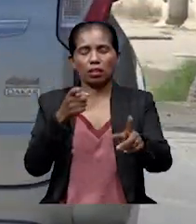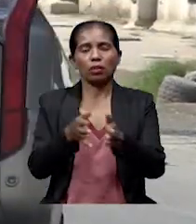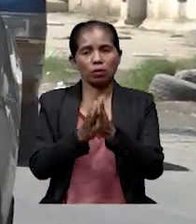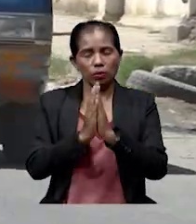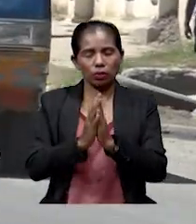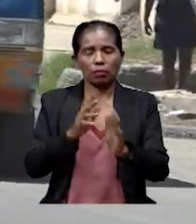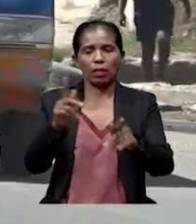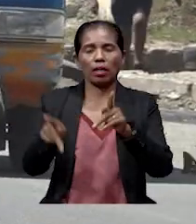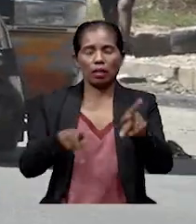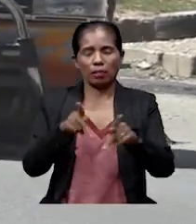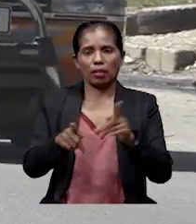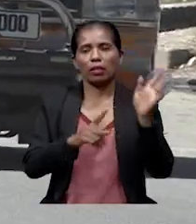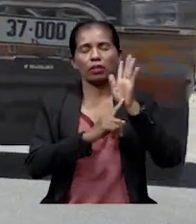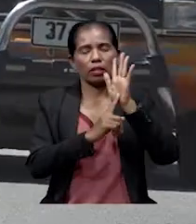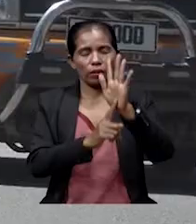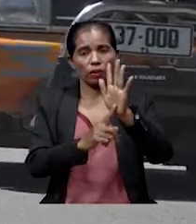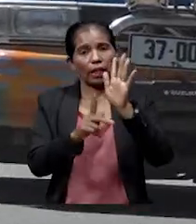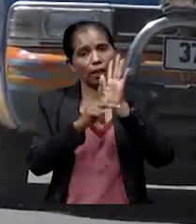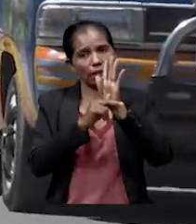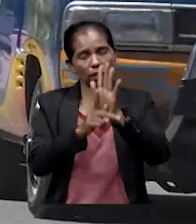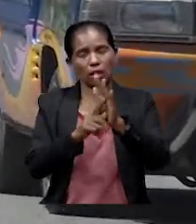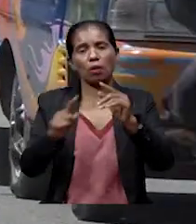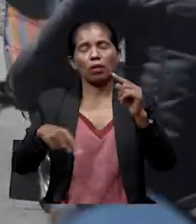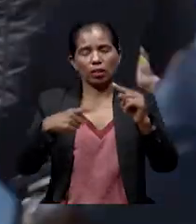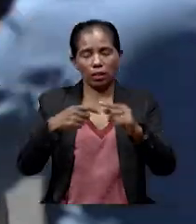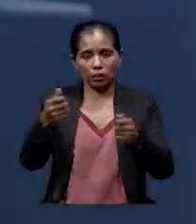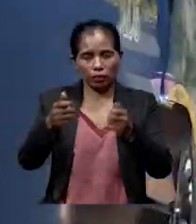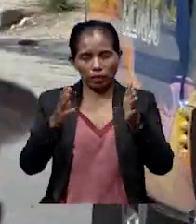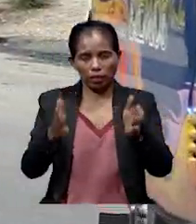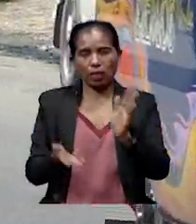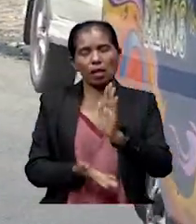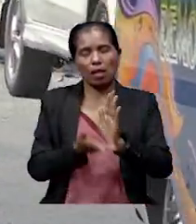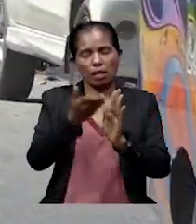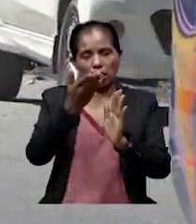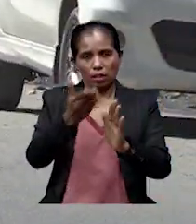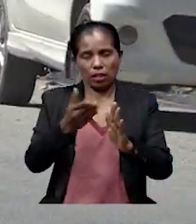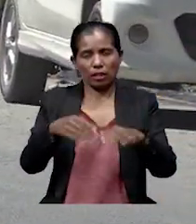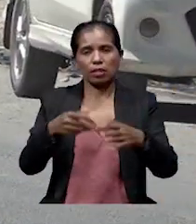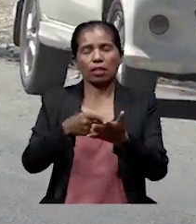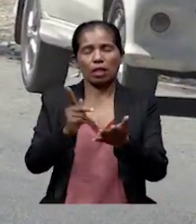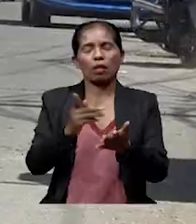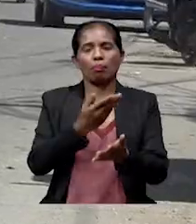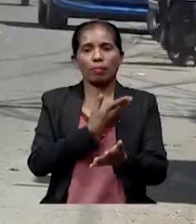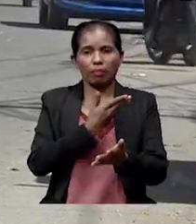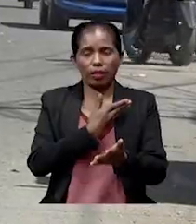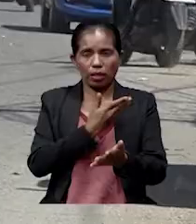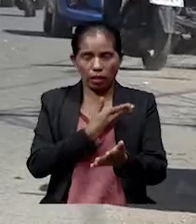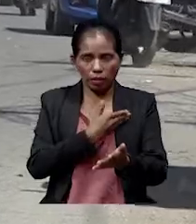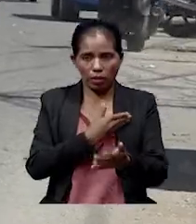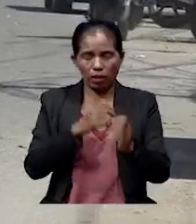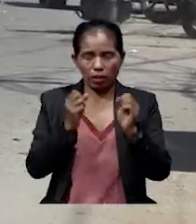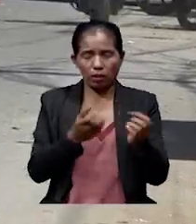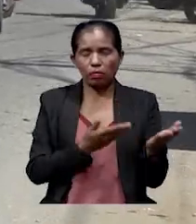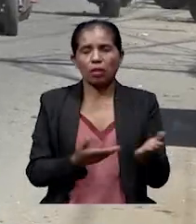ba passageiros, ato hato queixa, ben hira motorista sira, hasai tarifa, nune, DNTT, bele processa no